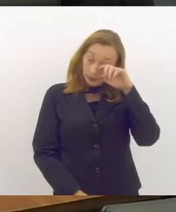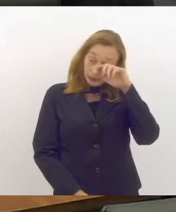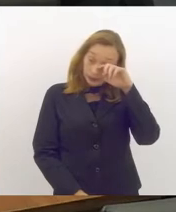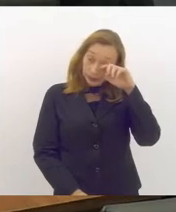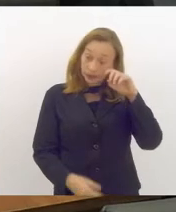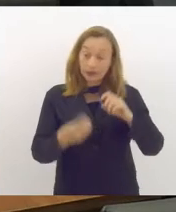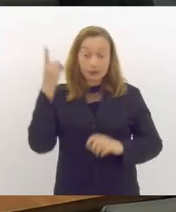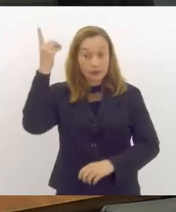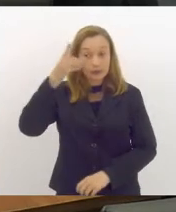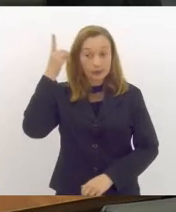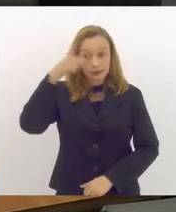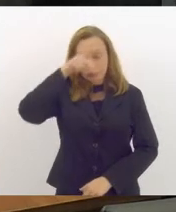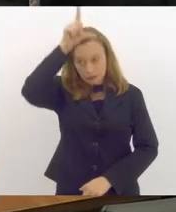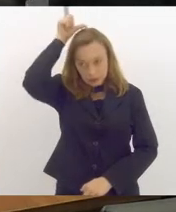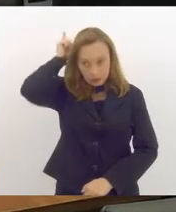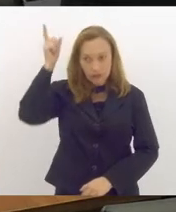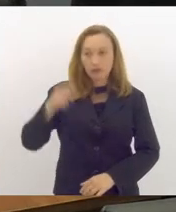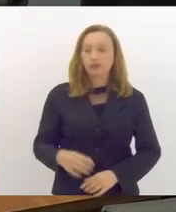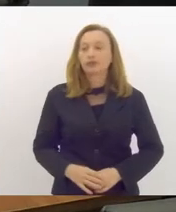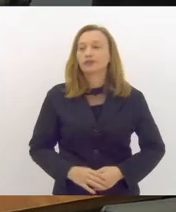Deputado Luiz Paulo.